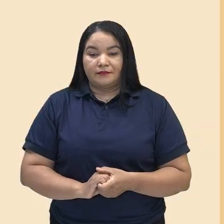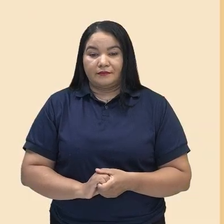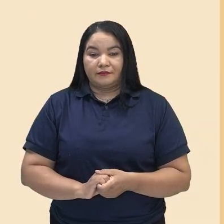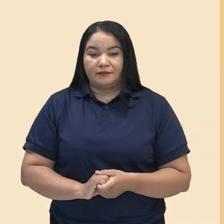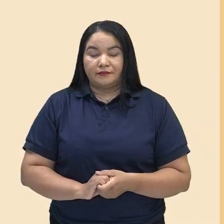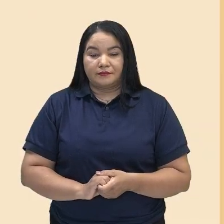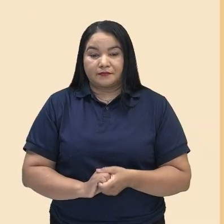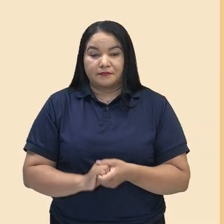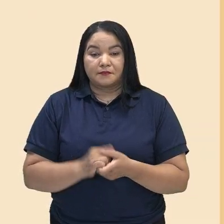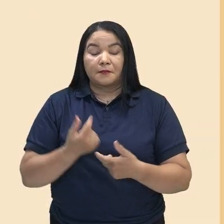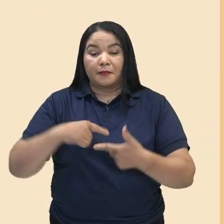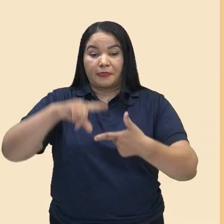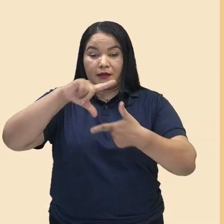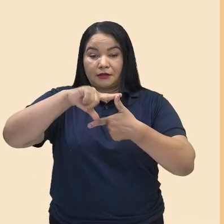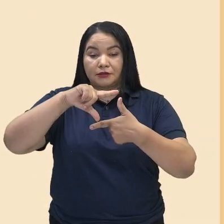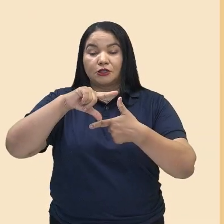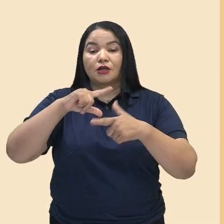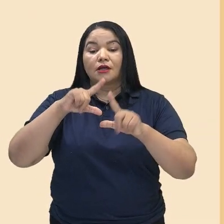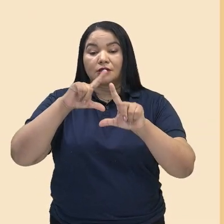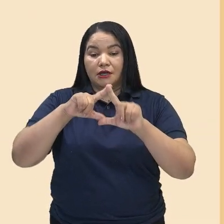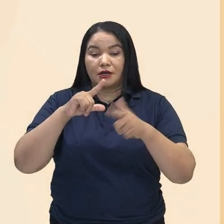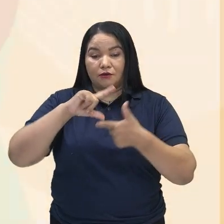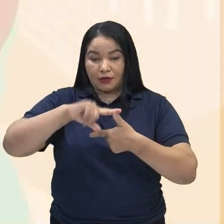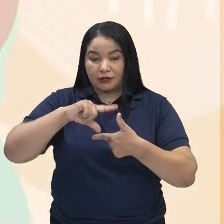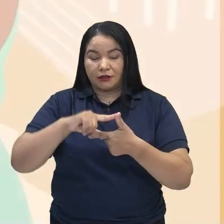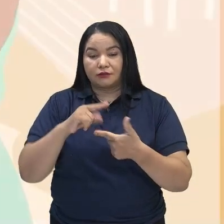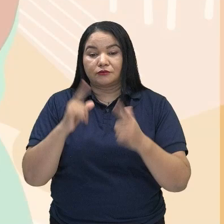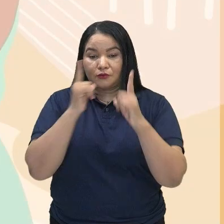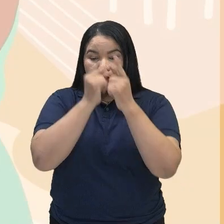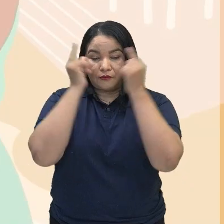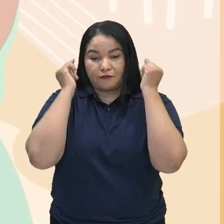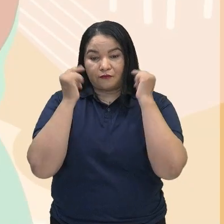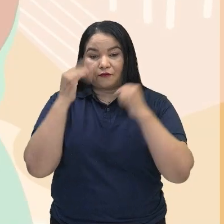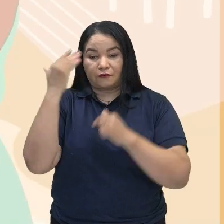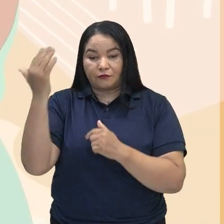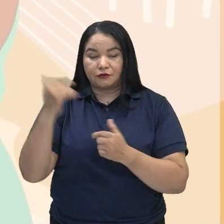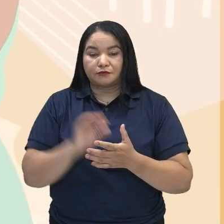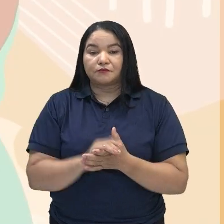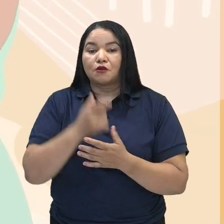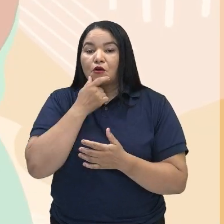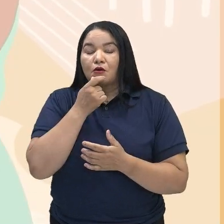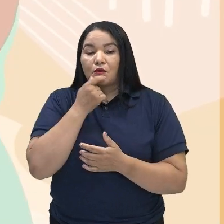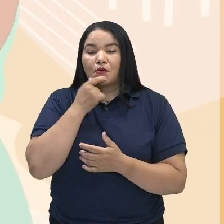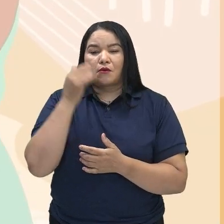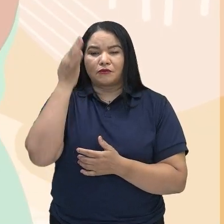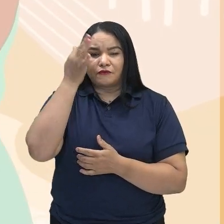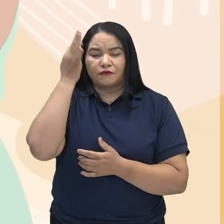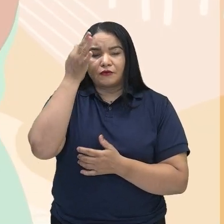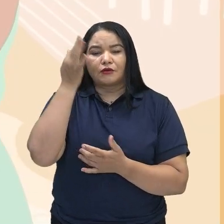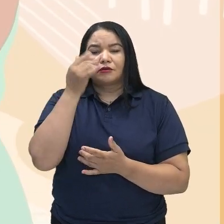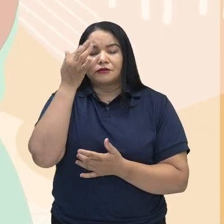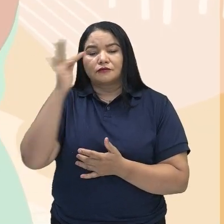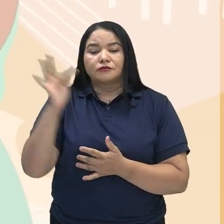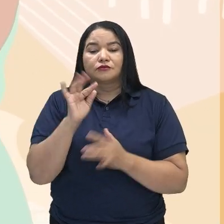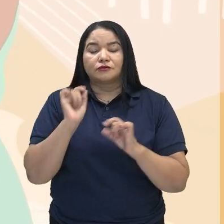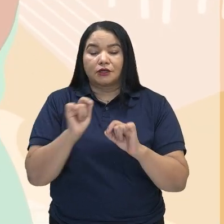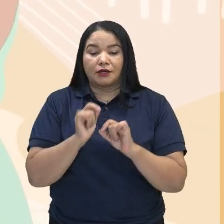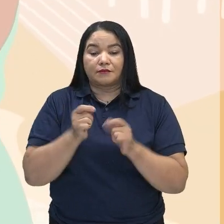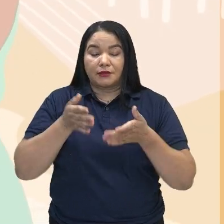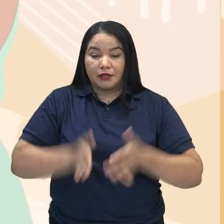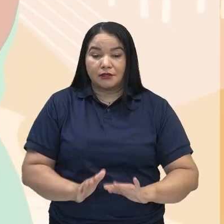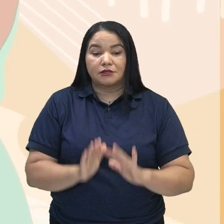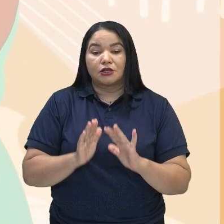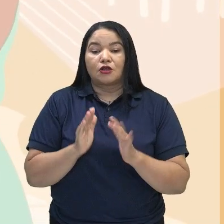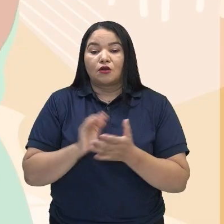O triângulo retângulo e um grego famoso. O filósofo e matemático grego Pitágoras nasceu, ao que